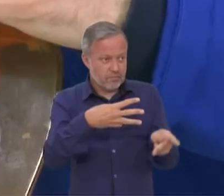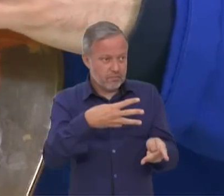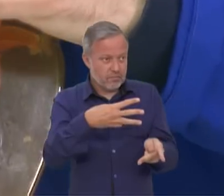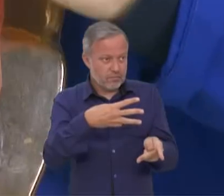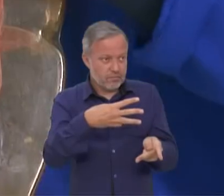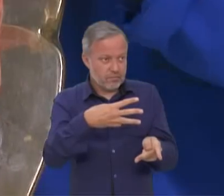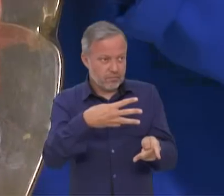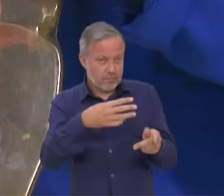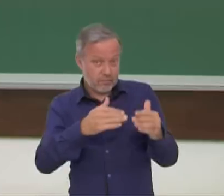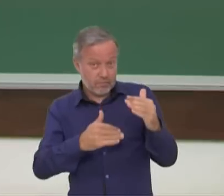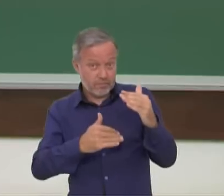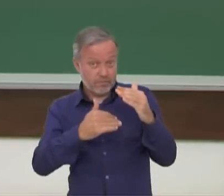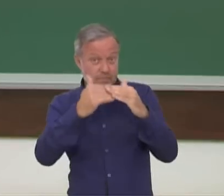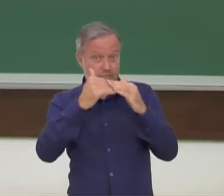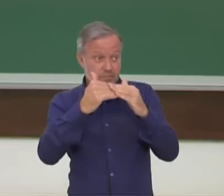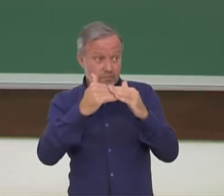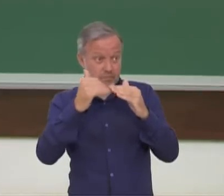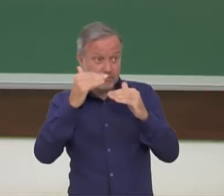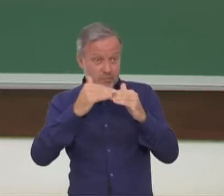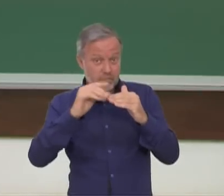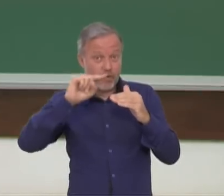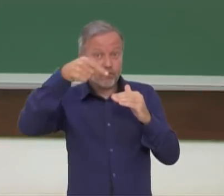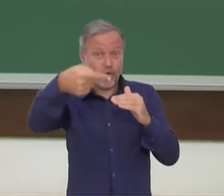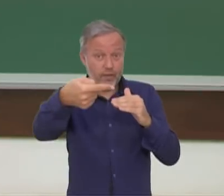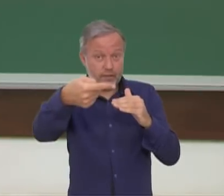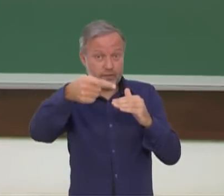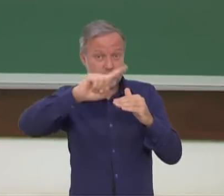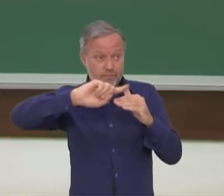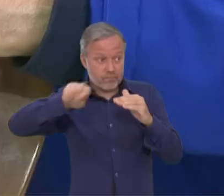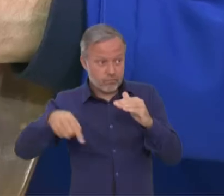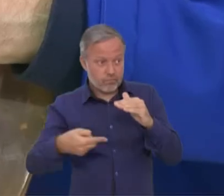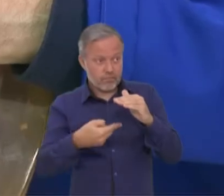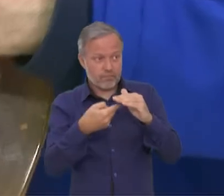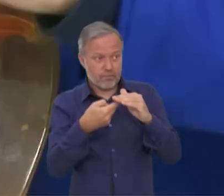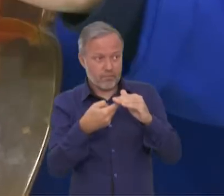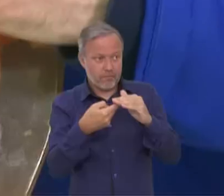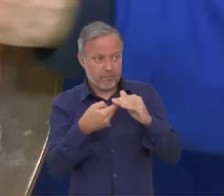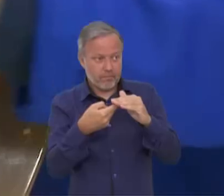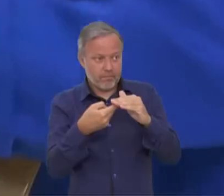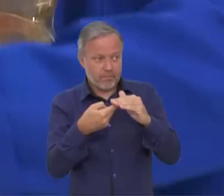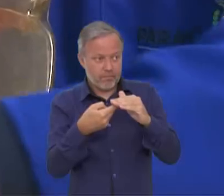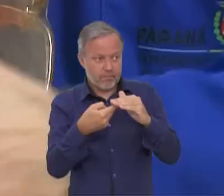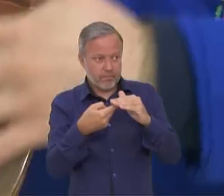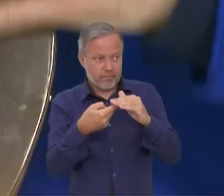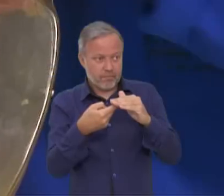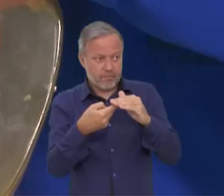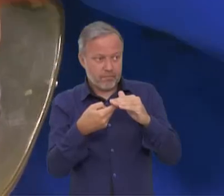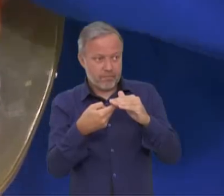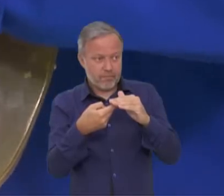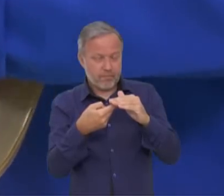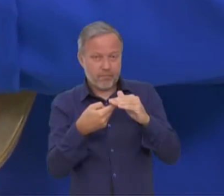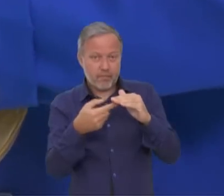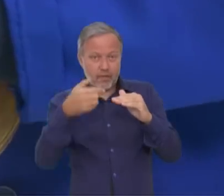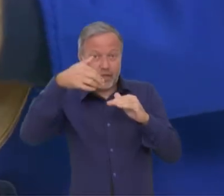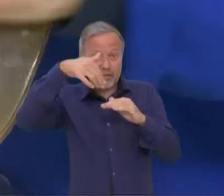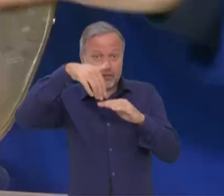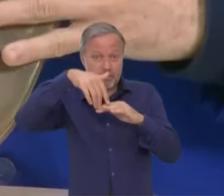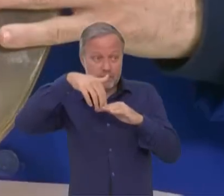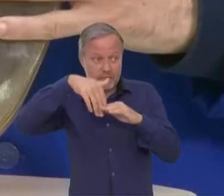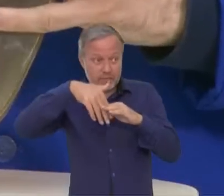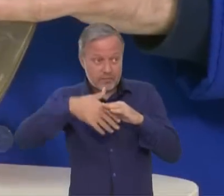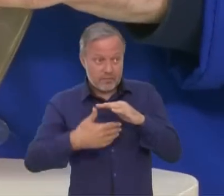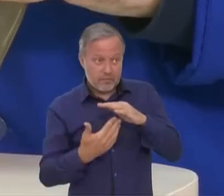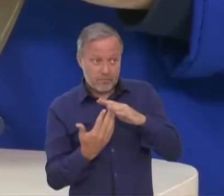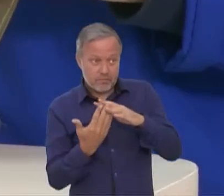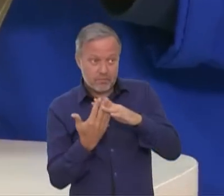que delimita, que separa o que é fora da célula, o que é lá dentro e permite a entrada e